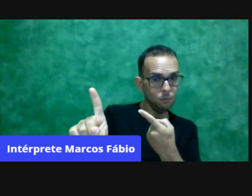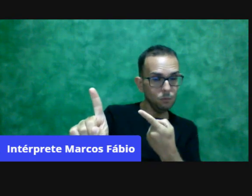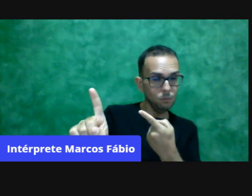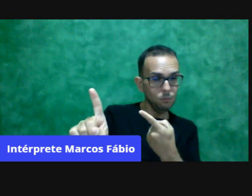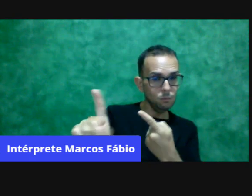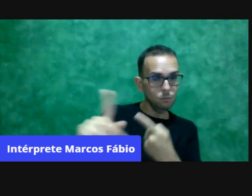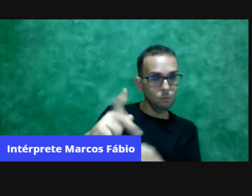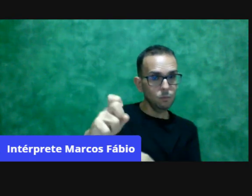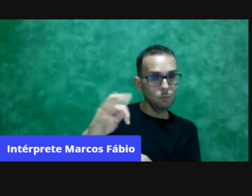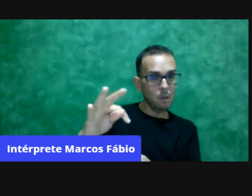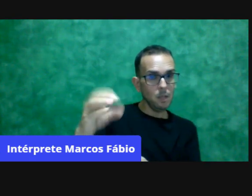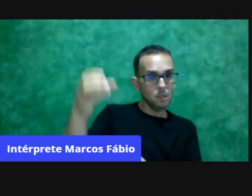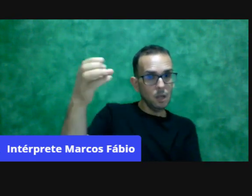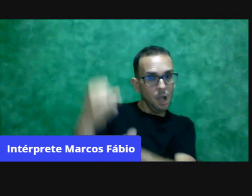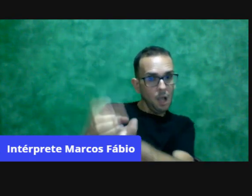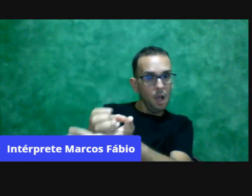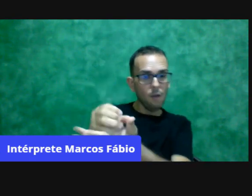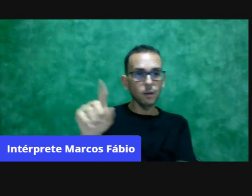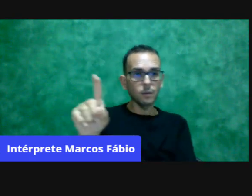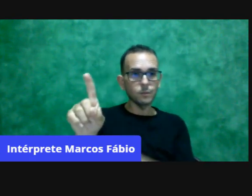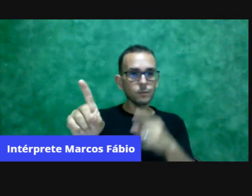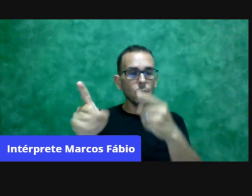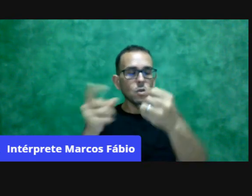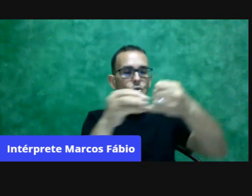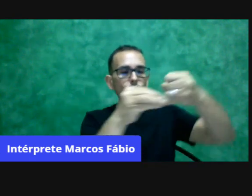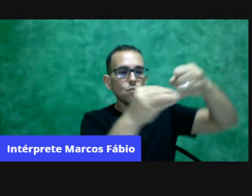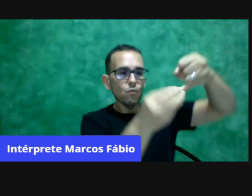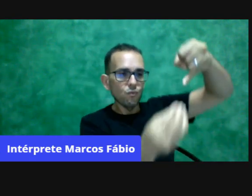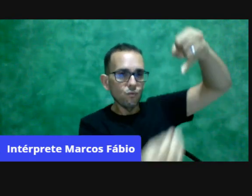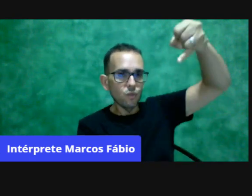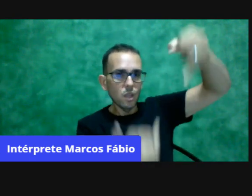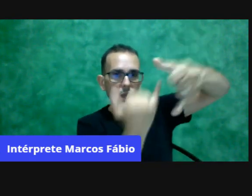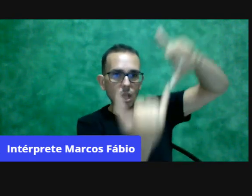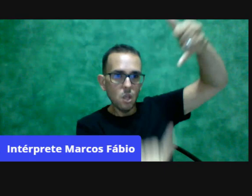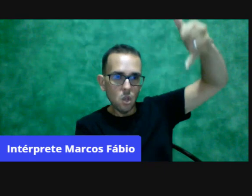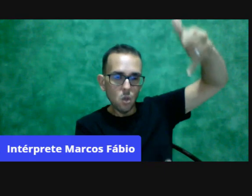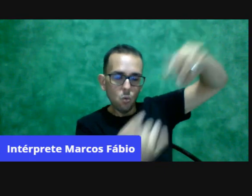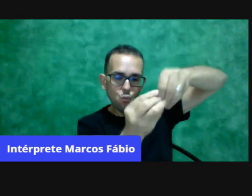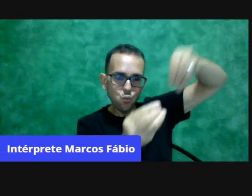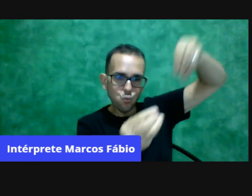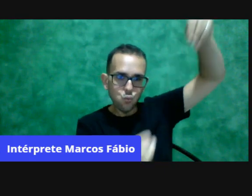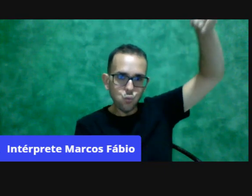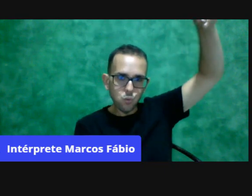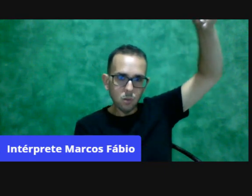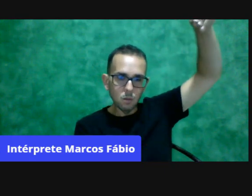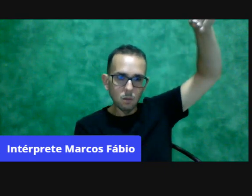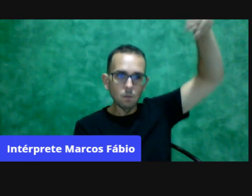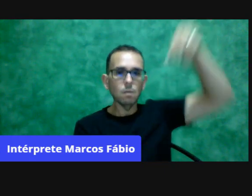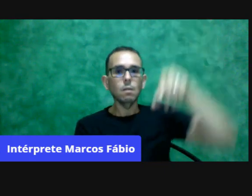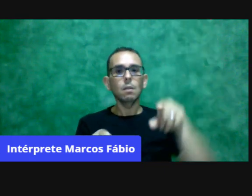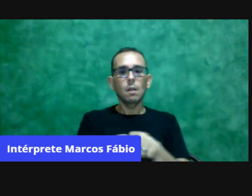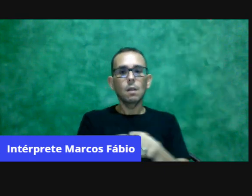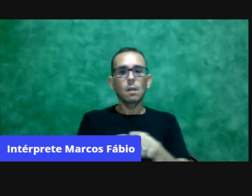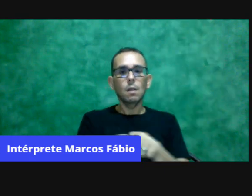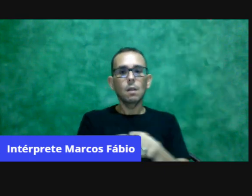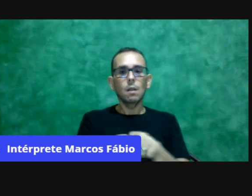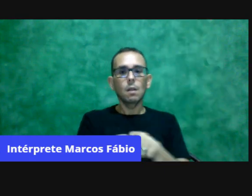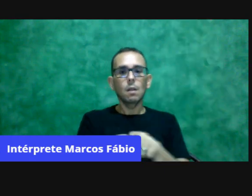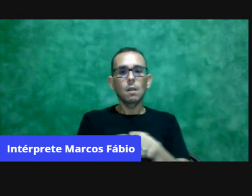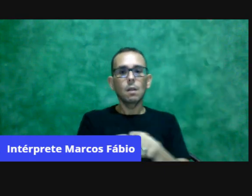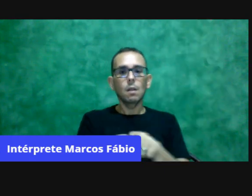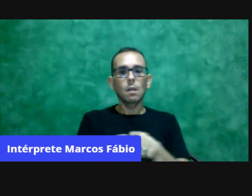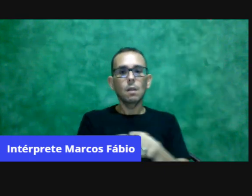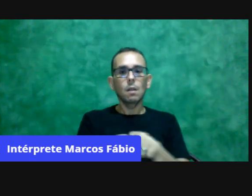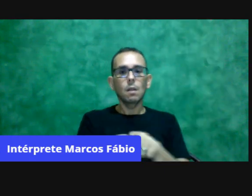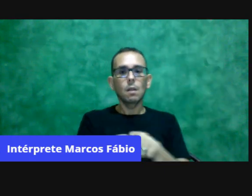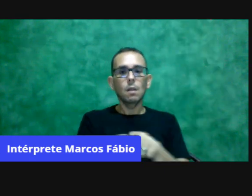Vamos precisar de um cordão, olha o cordão. E vamos precisar de uma bolinha